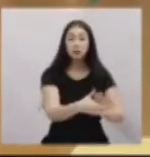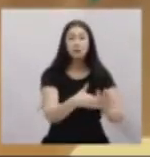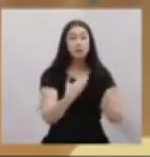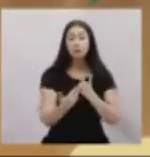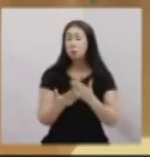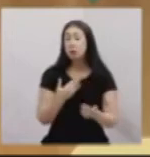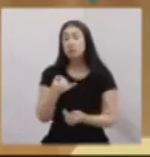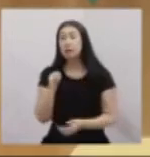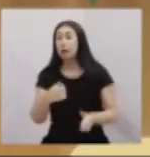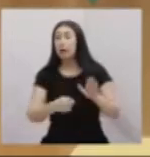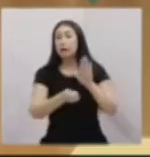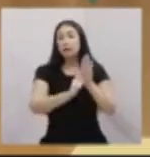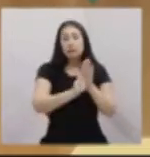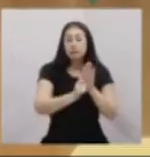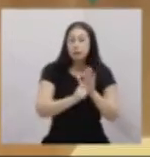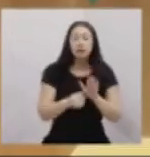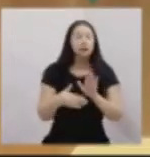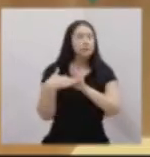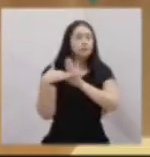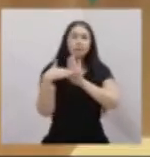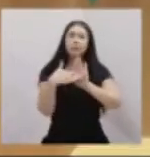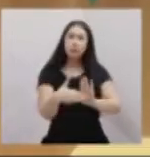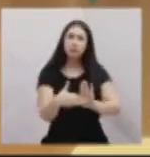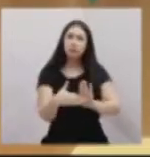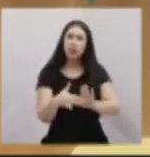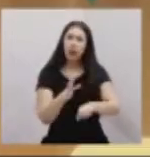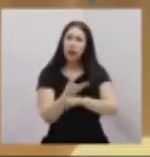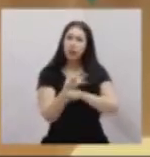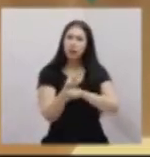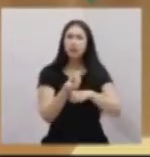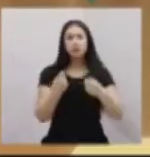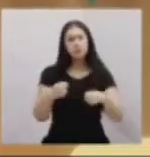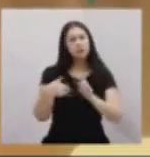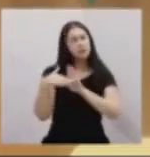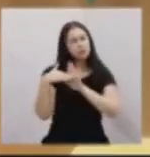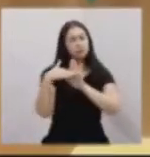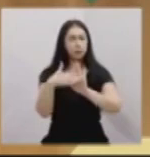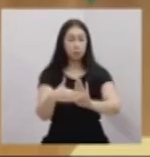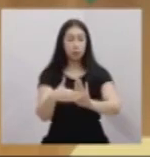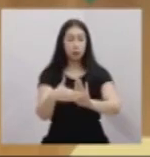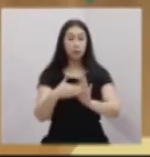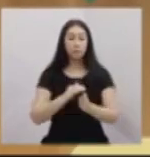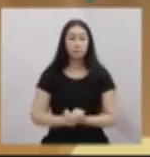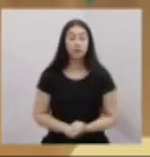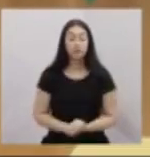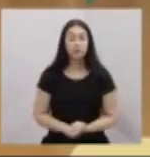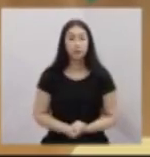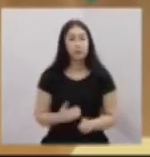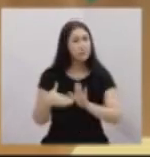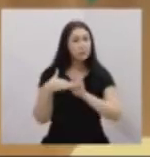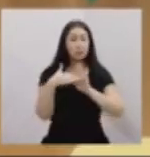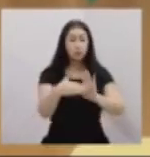está nas drogas, religue essa pessoa à igreja. Religue, pastor, religue, sacerdote,